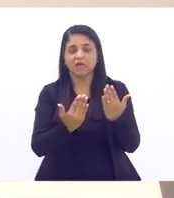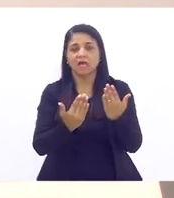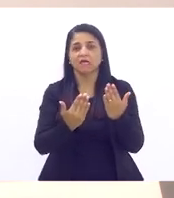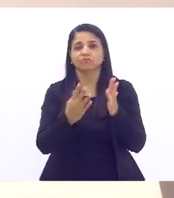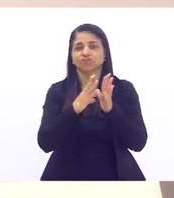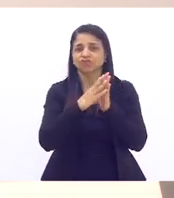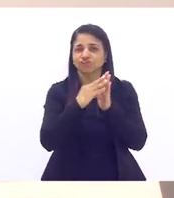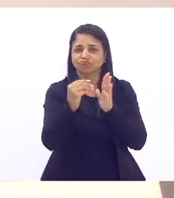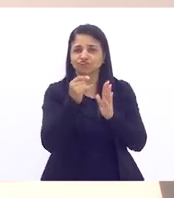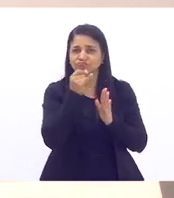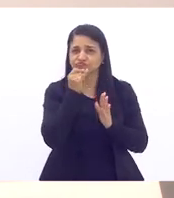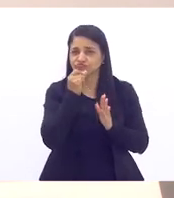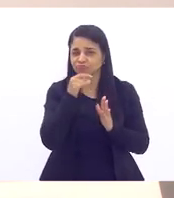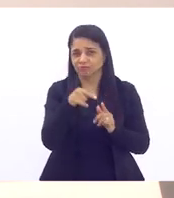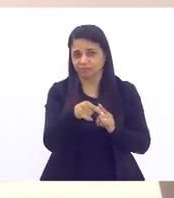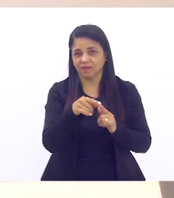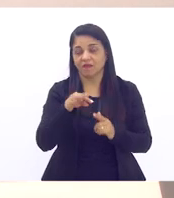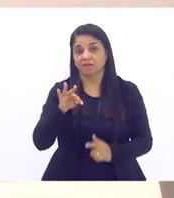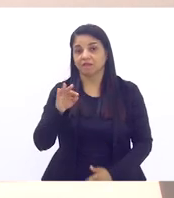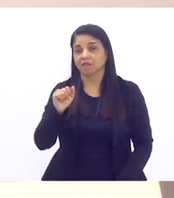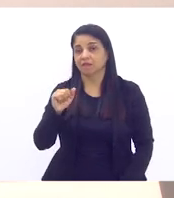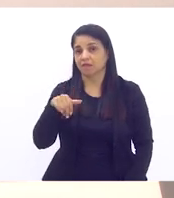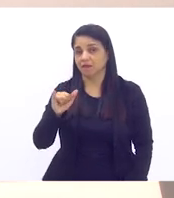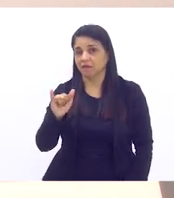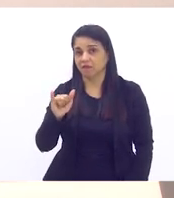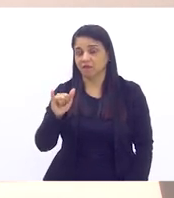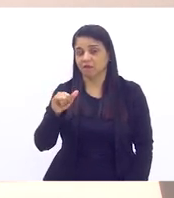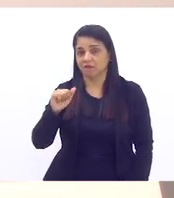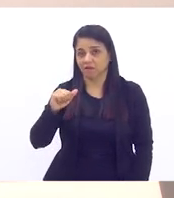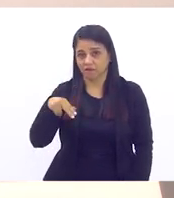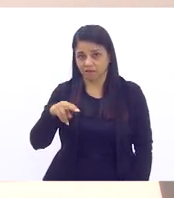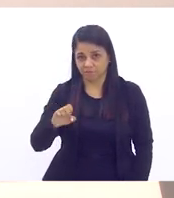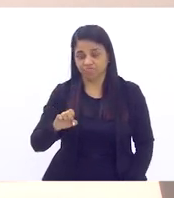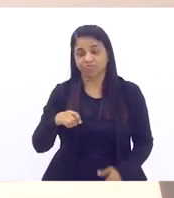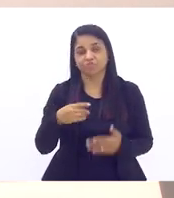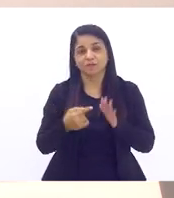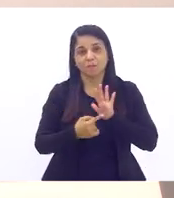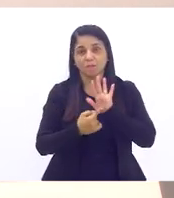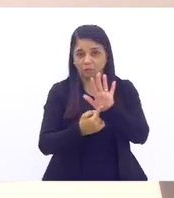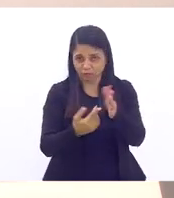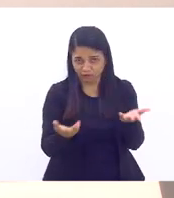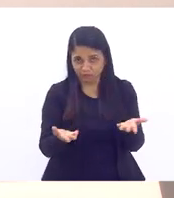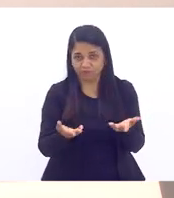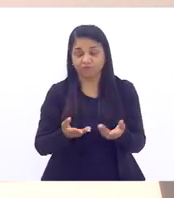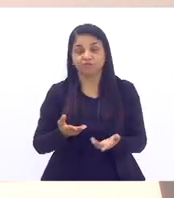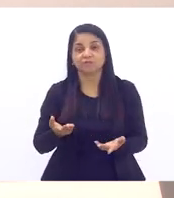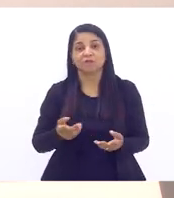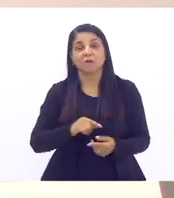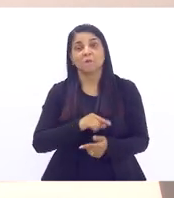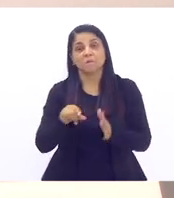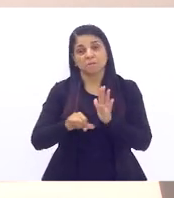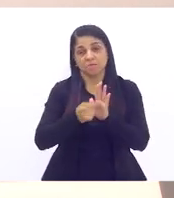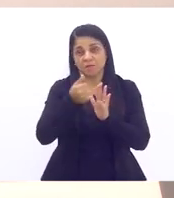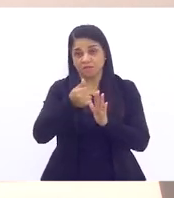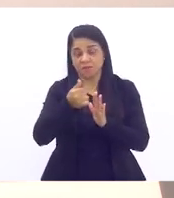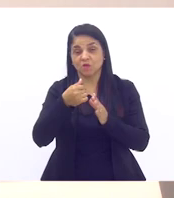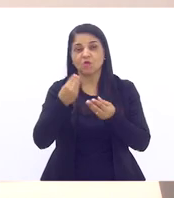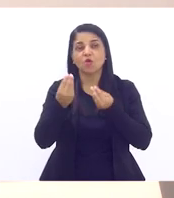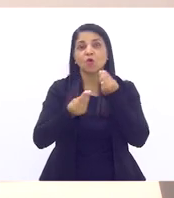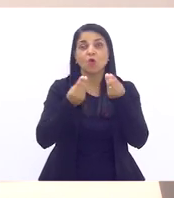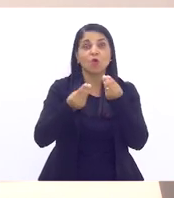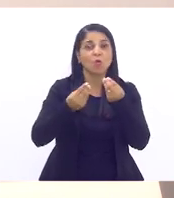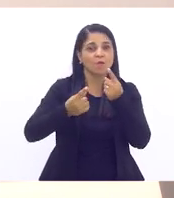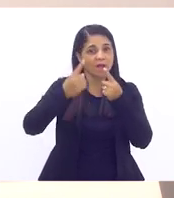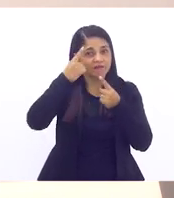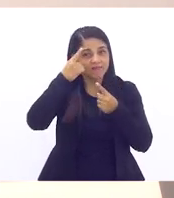exemplos que a Taiane vem dando primeiro ponto que eu gostaria de tocar é a forma como essa ideia essa